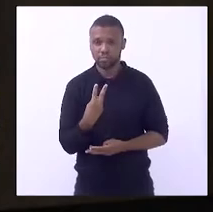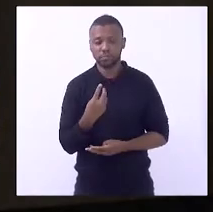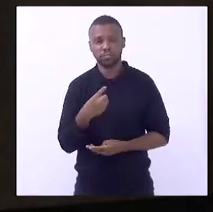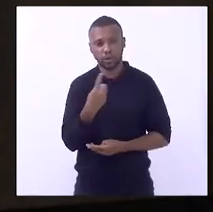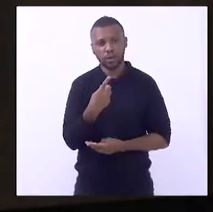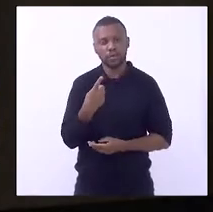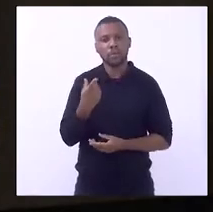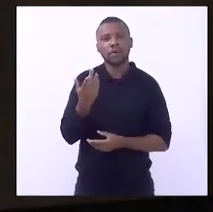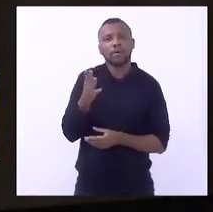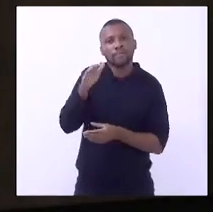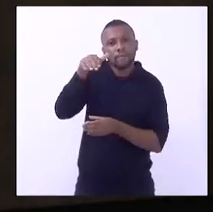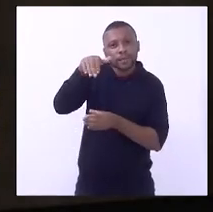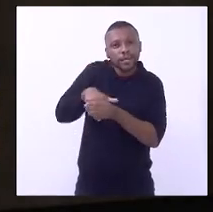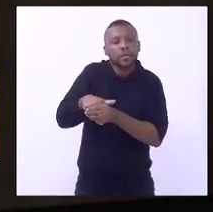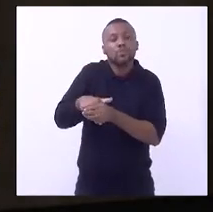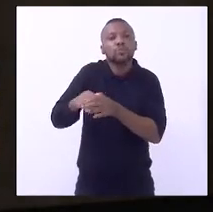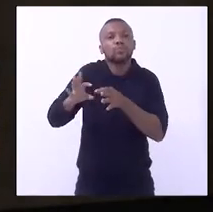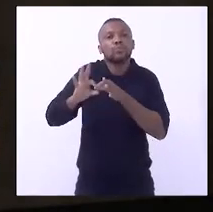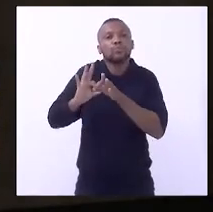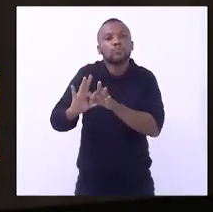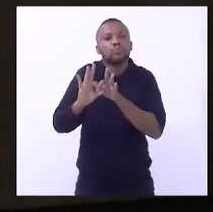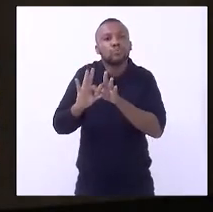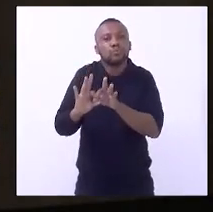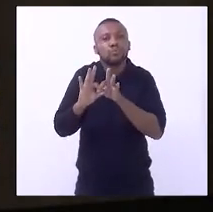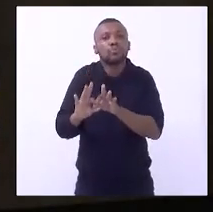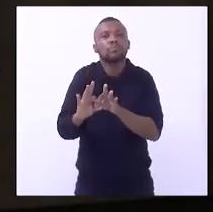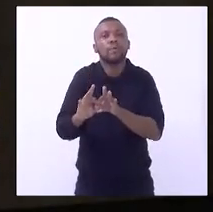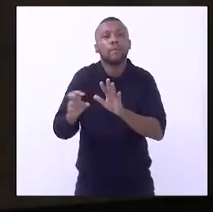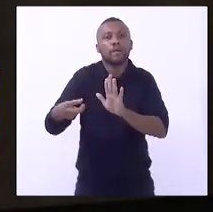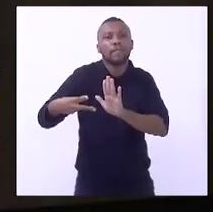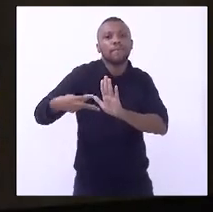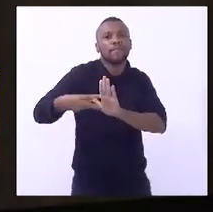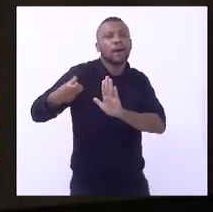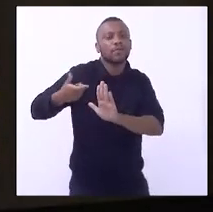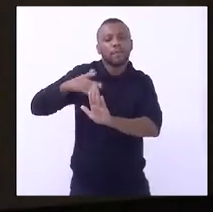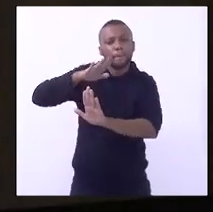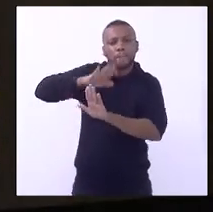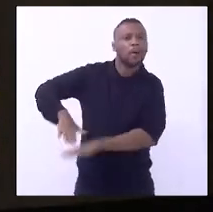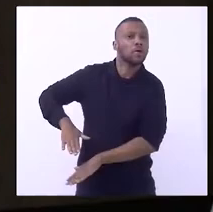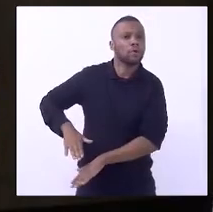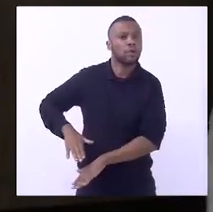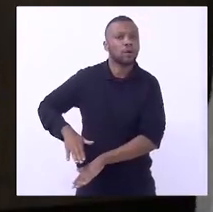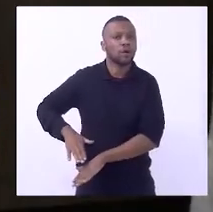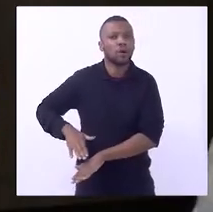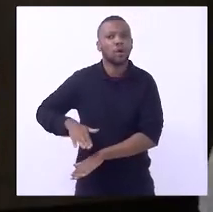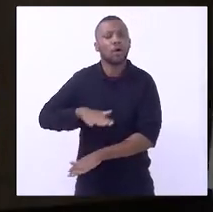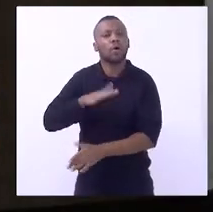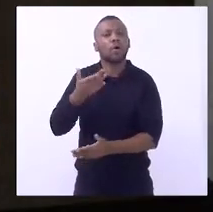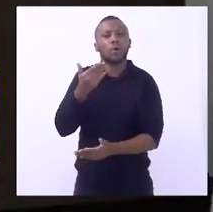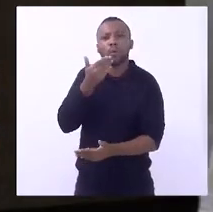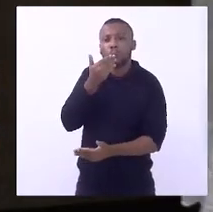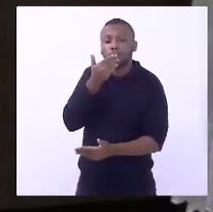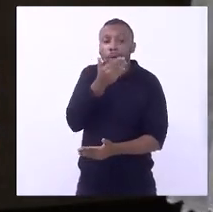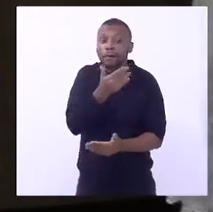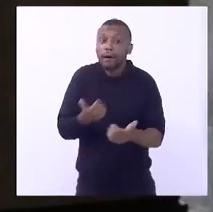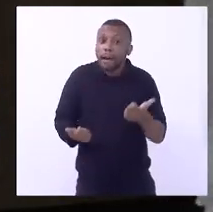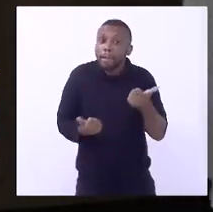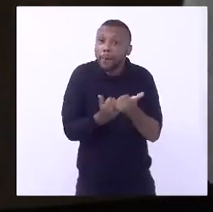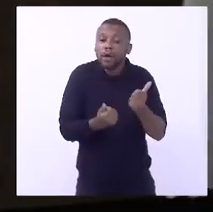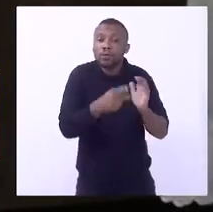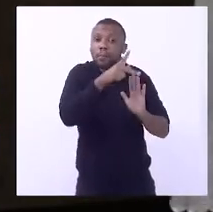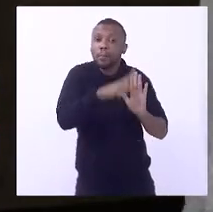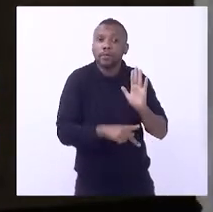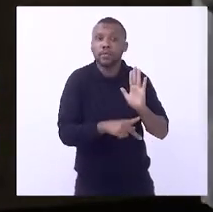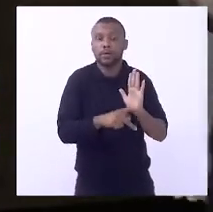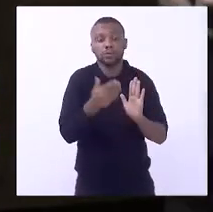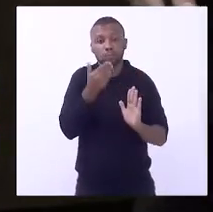estamos votando juntos pela derrubada do veto a favor do projeto. Estou pedindo